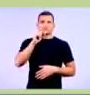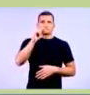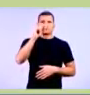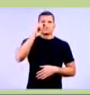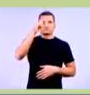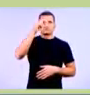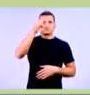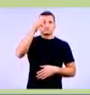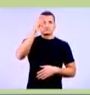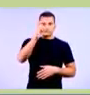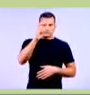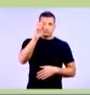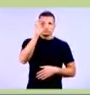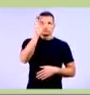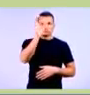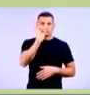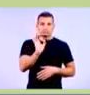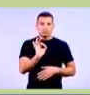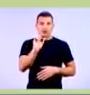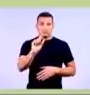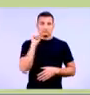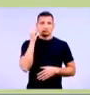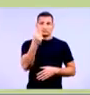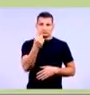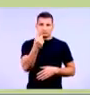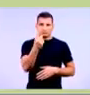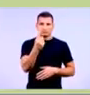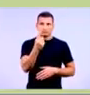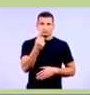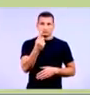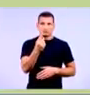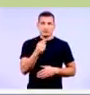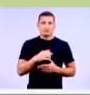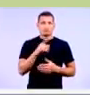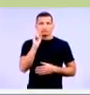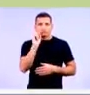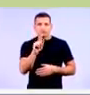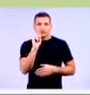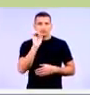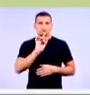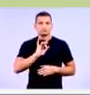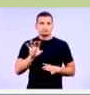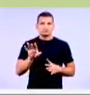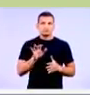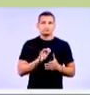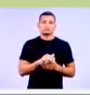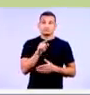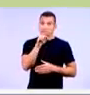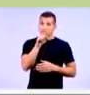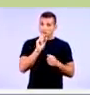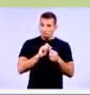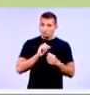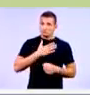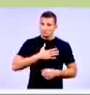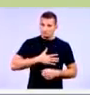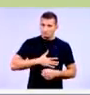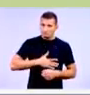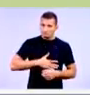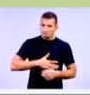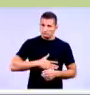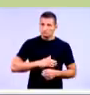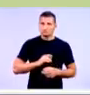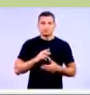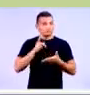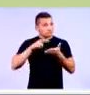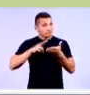alternativas. Então, aleatoriamente eu vou marcar aqui. Você vai fazer com calma e com base naquilo